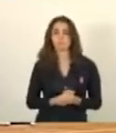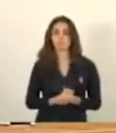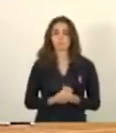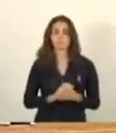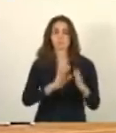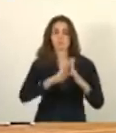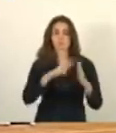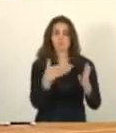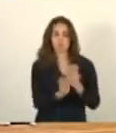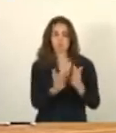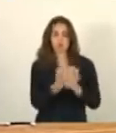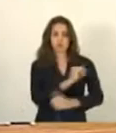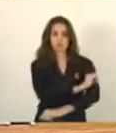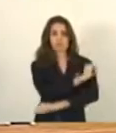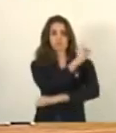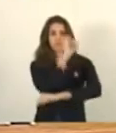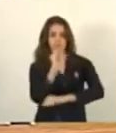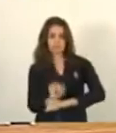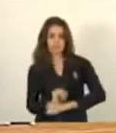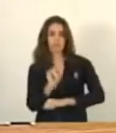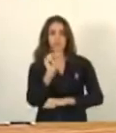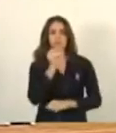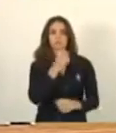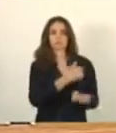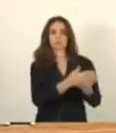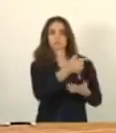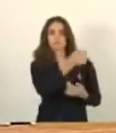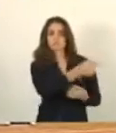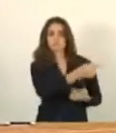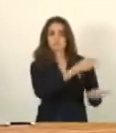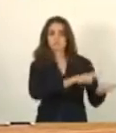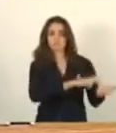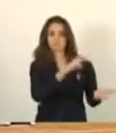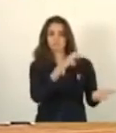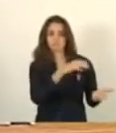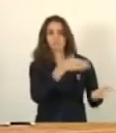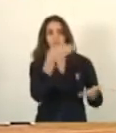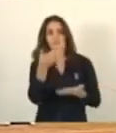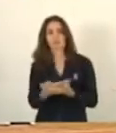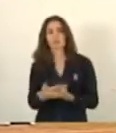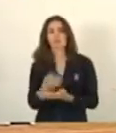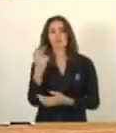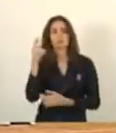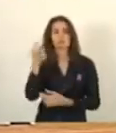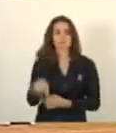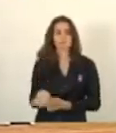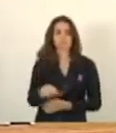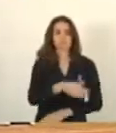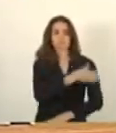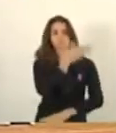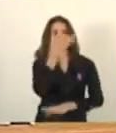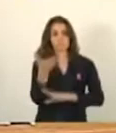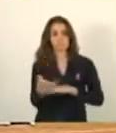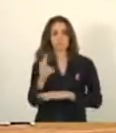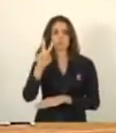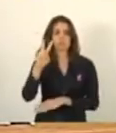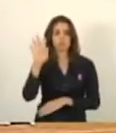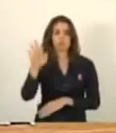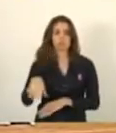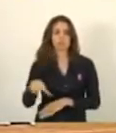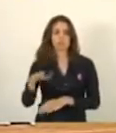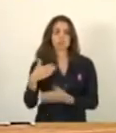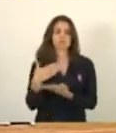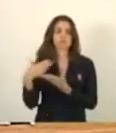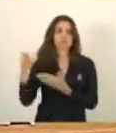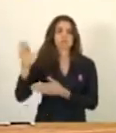escola de tempo integral, por exemplo, se a entrada é 7 horas da manhã, vai até 2 horas da tarde. 2 horas começa o